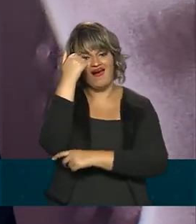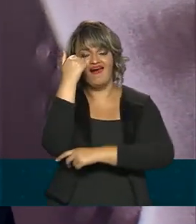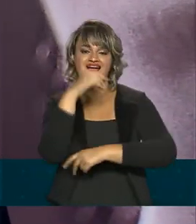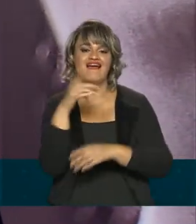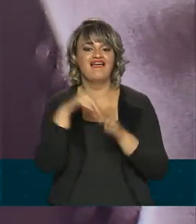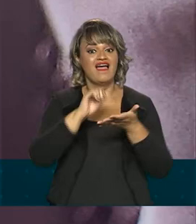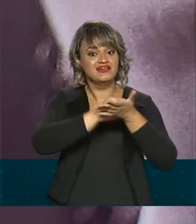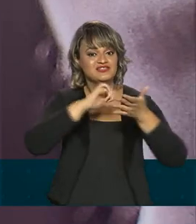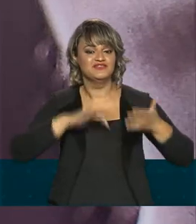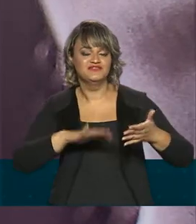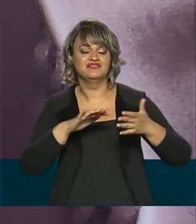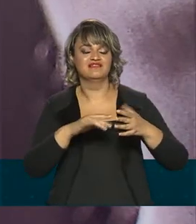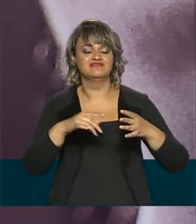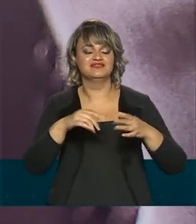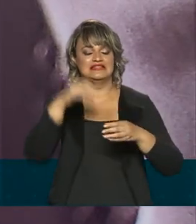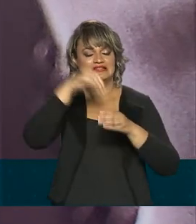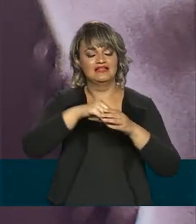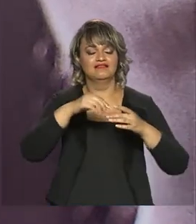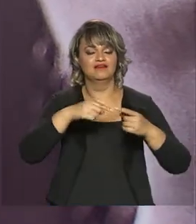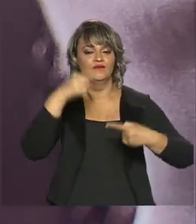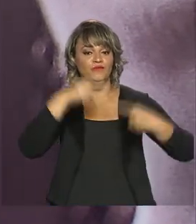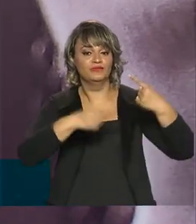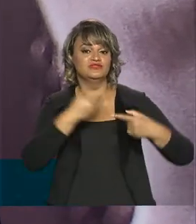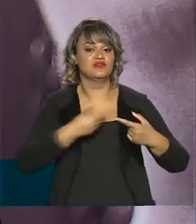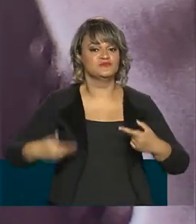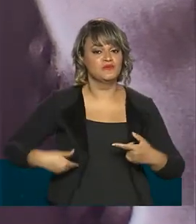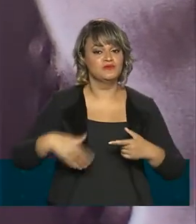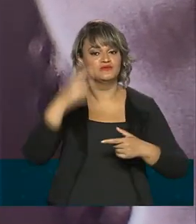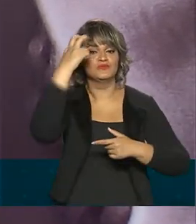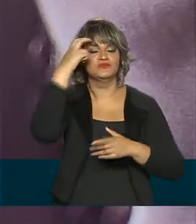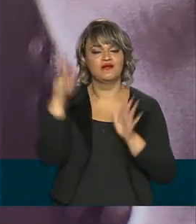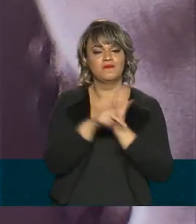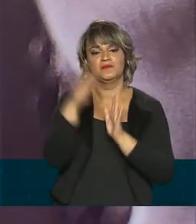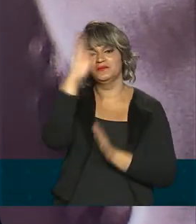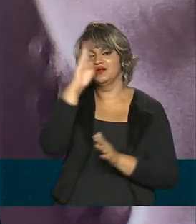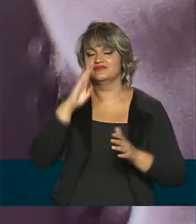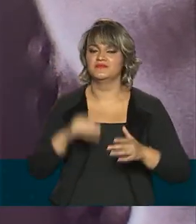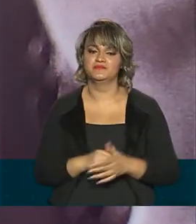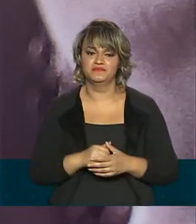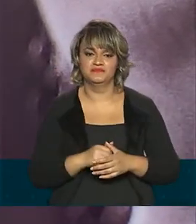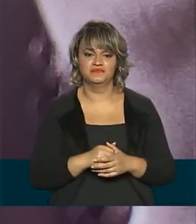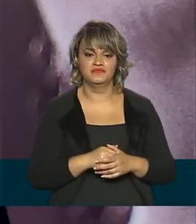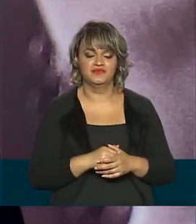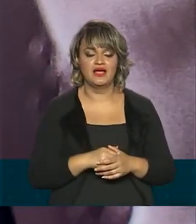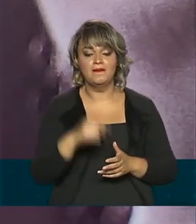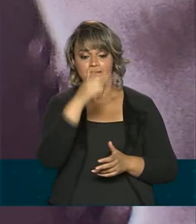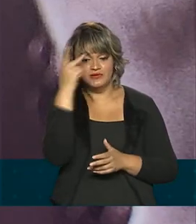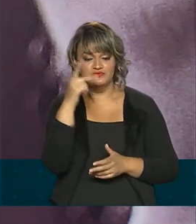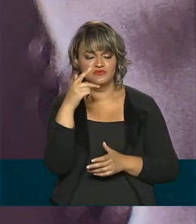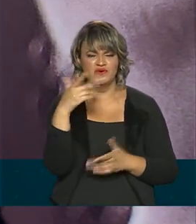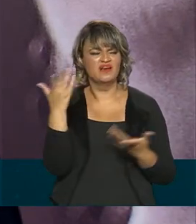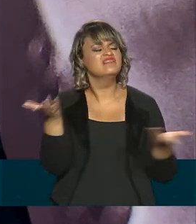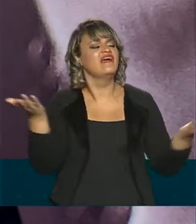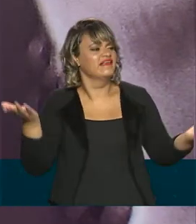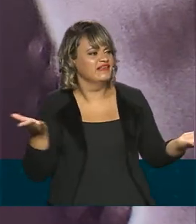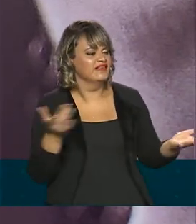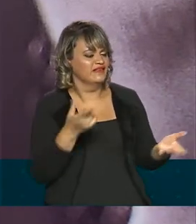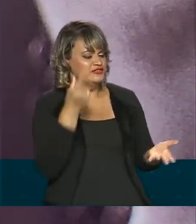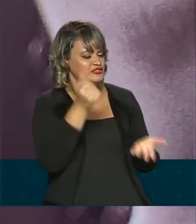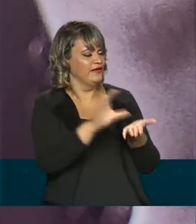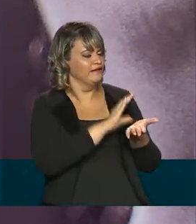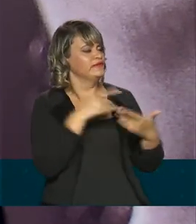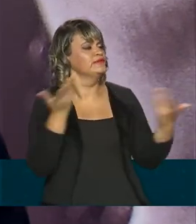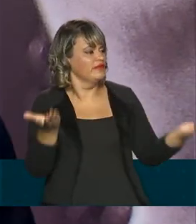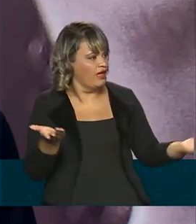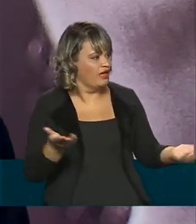das atividades das polícias políticas públicas culturais do Brasil o artista do Forró pode plantar uma E aí eu vou ganhar